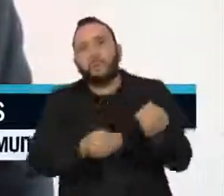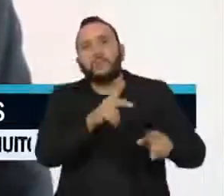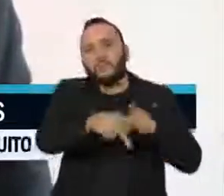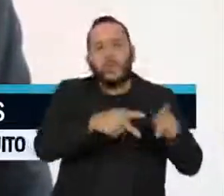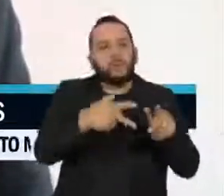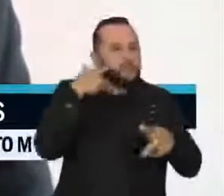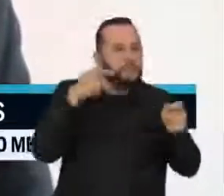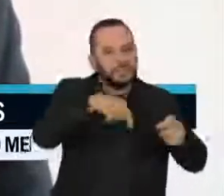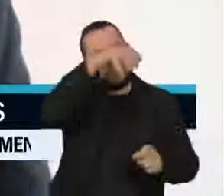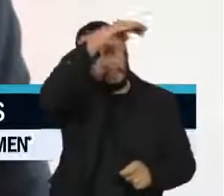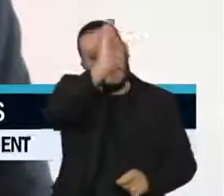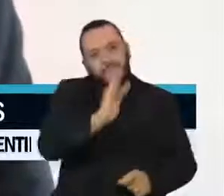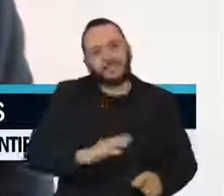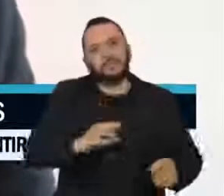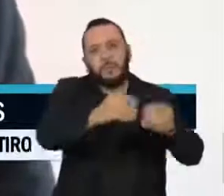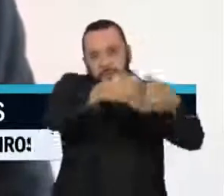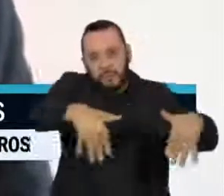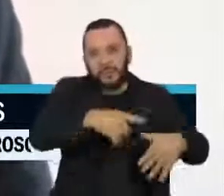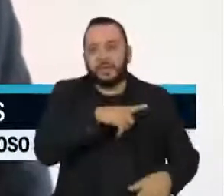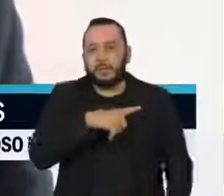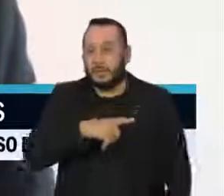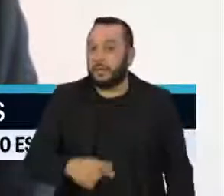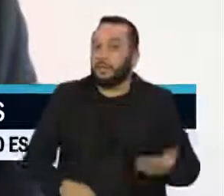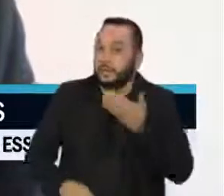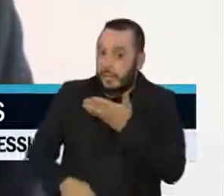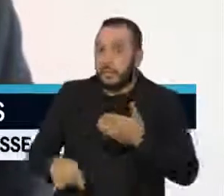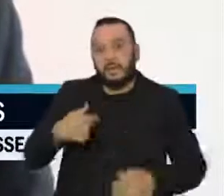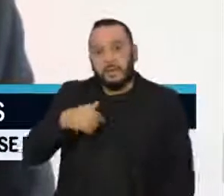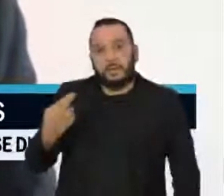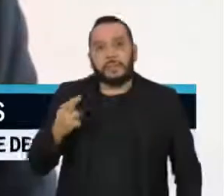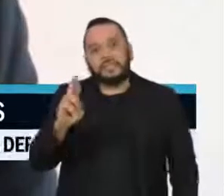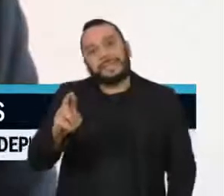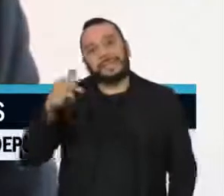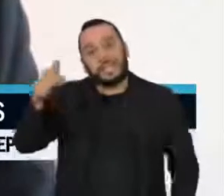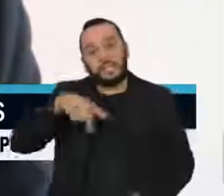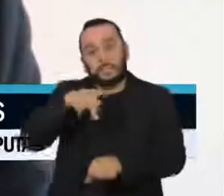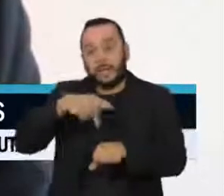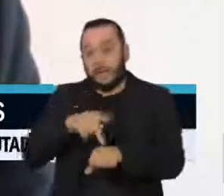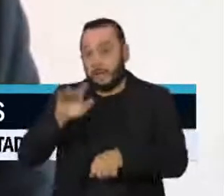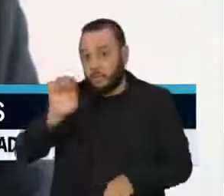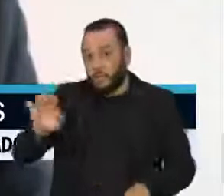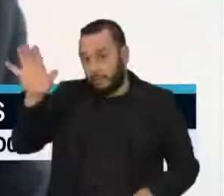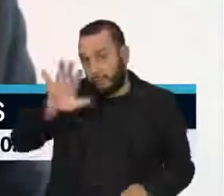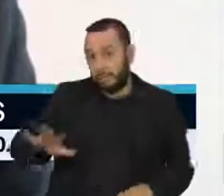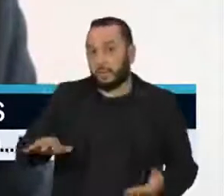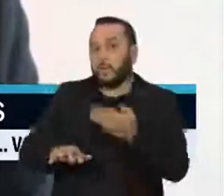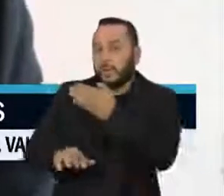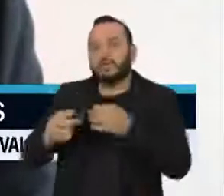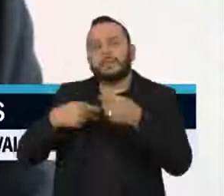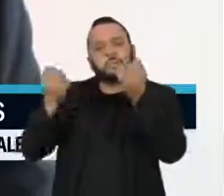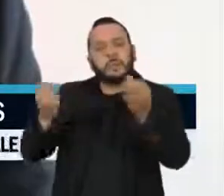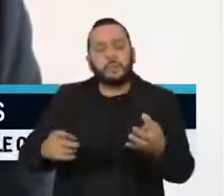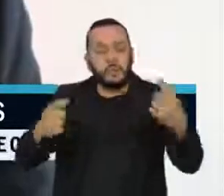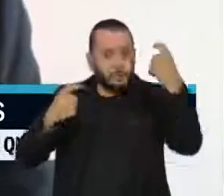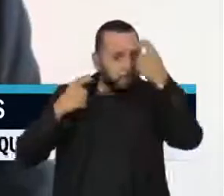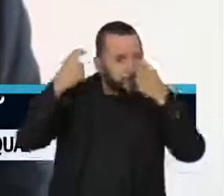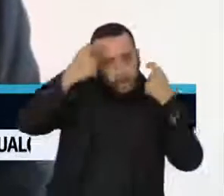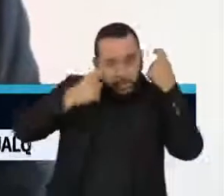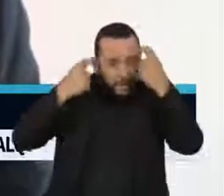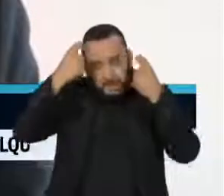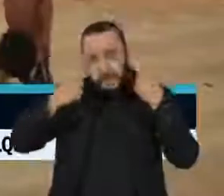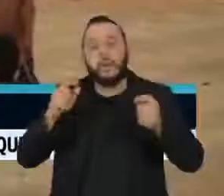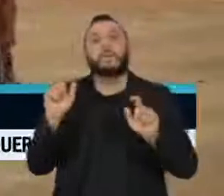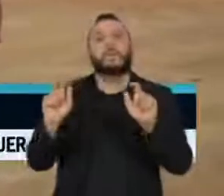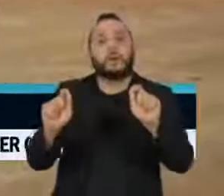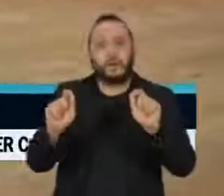of future pandemics. Falando em nome de 7 países europeus, a autoridade de Copenhague manifestou preocupação,